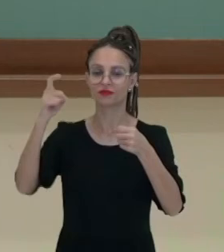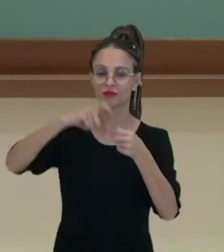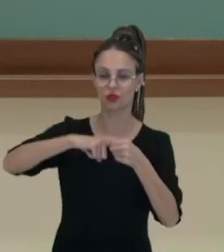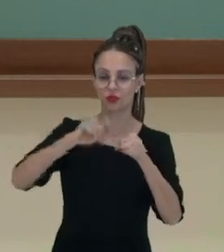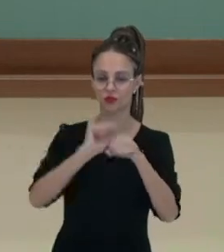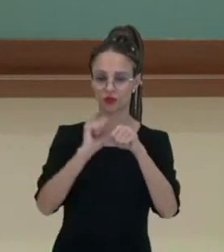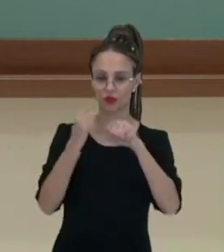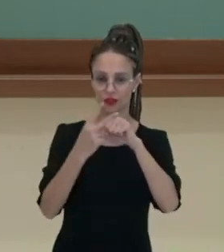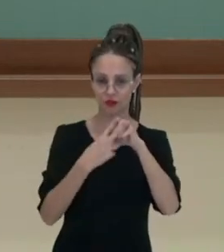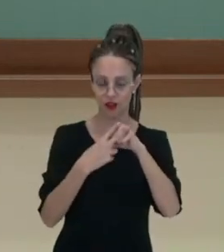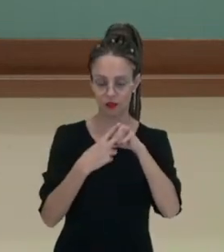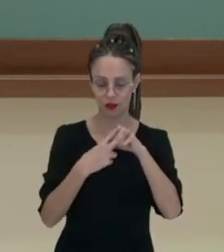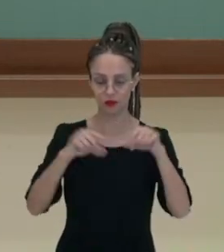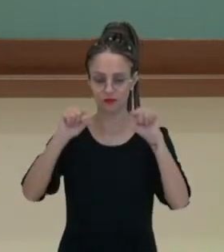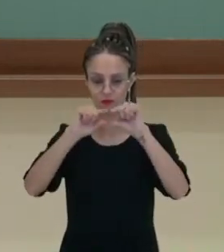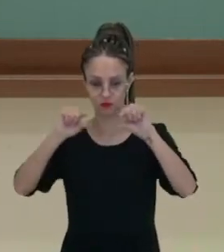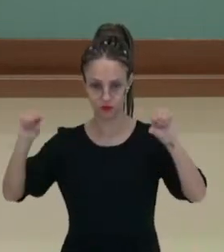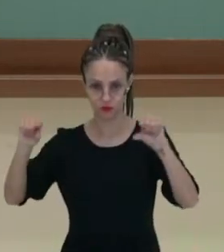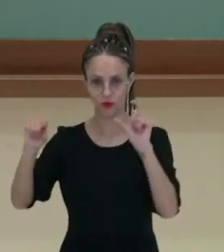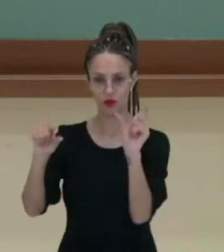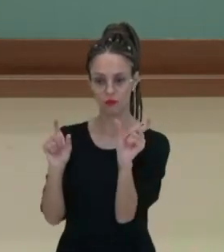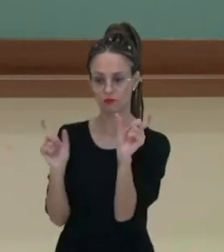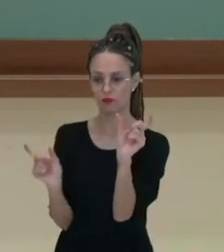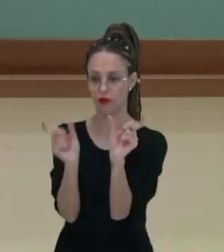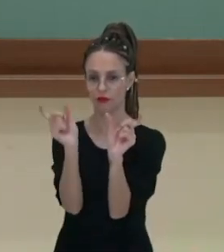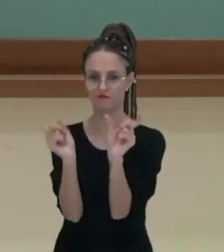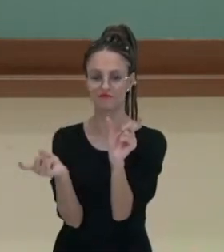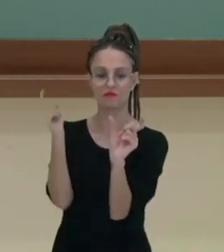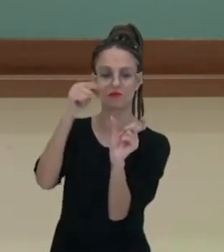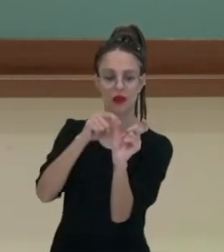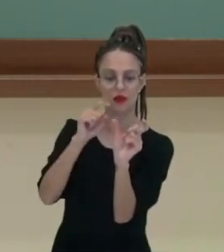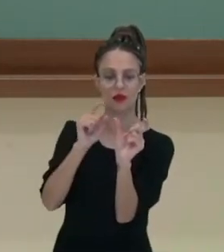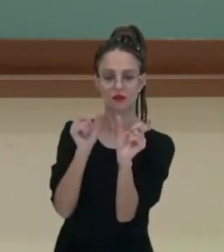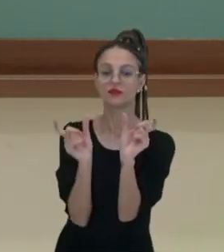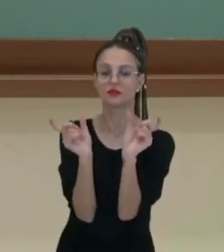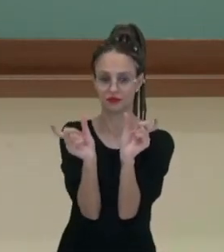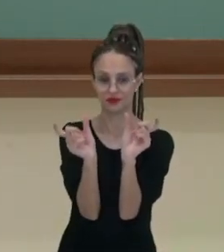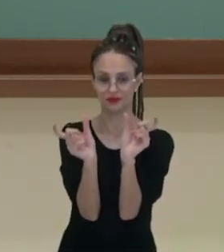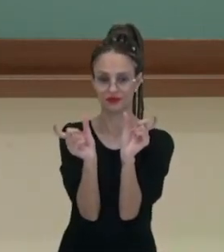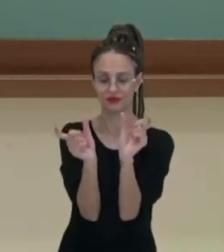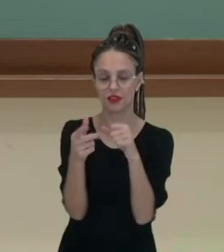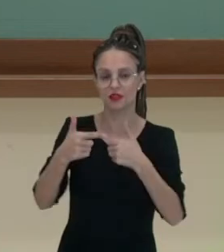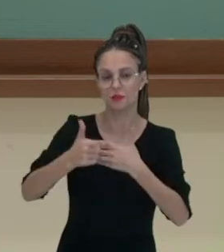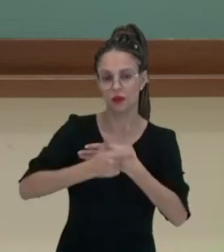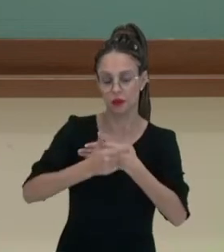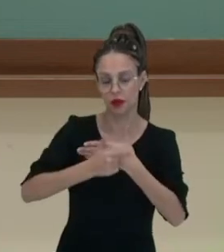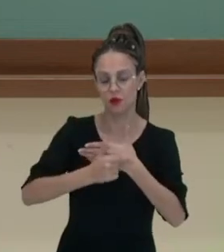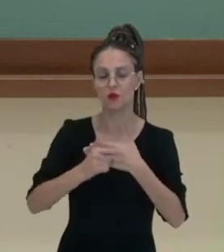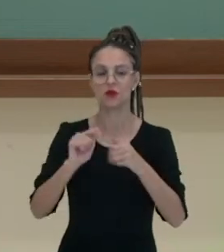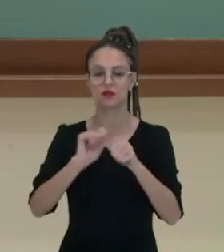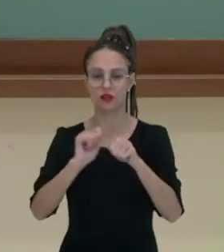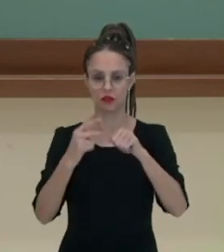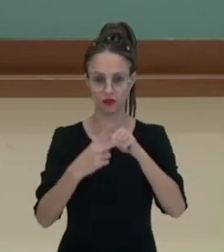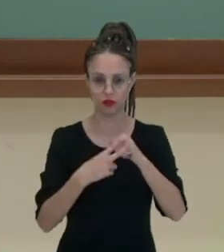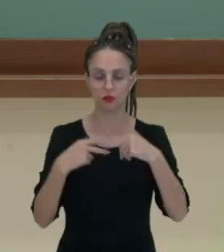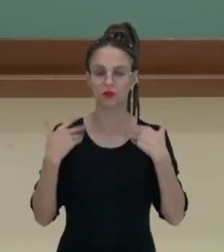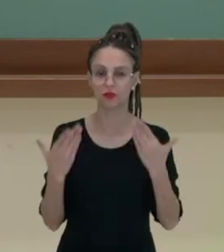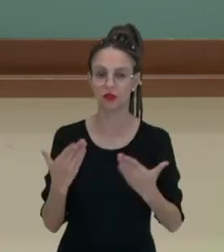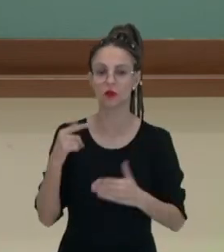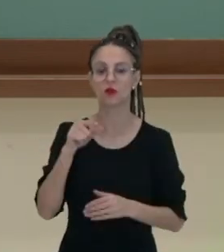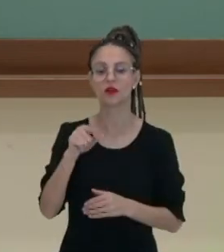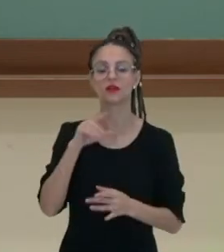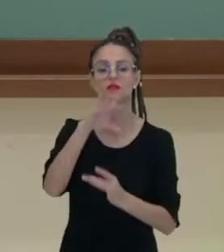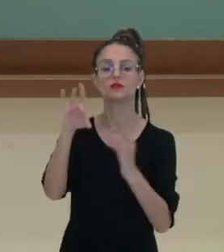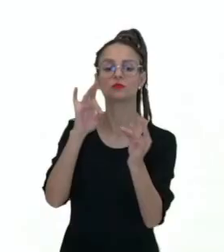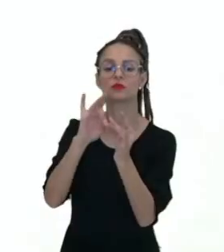Então, quando eu tenho uma locução adverbial, eu tenho duas ou mais palavras na função de um advérbio. Especificamente a questão quer